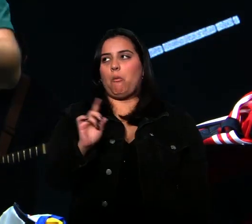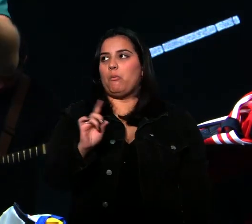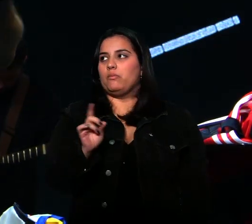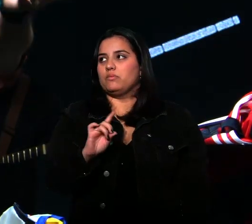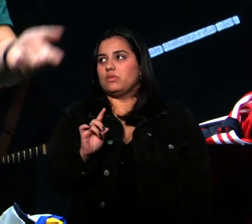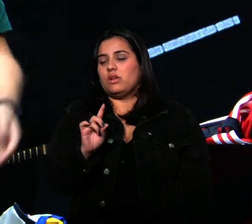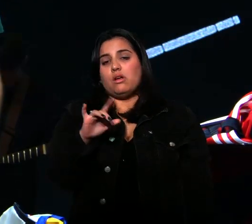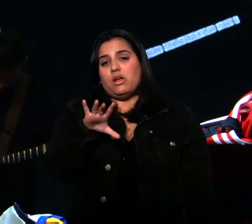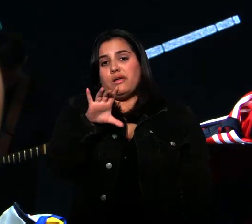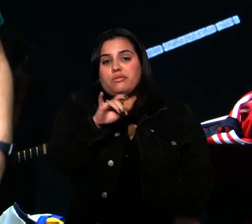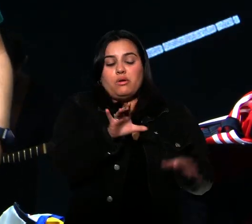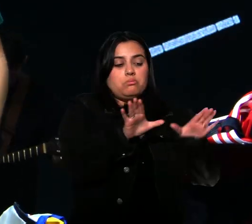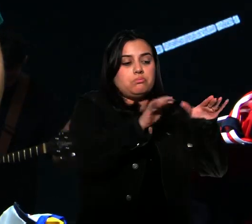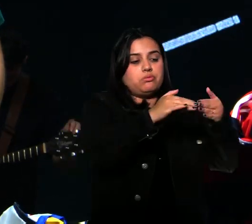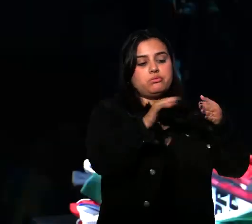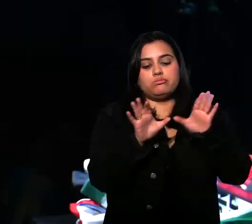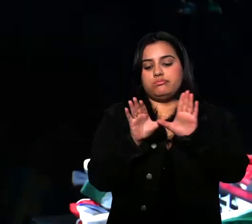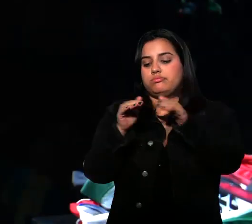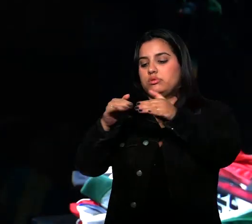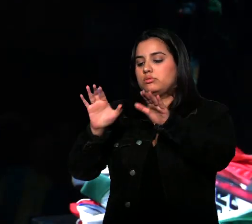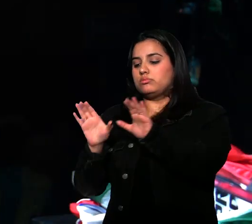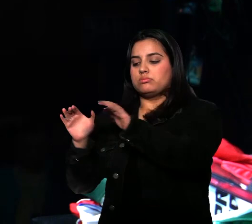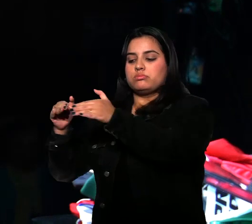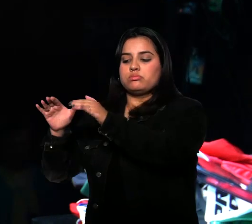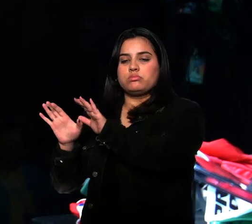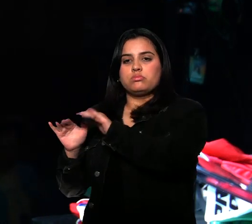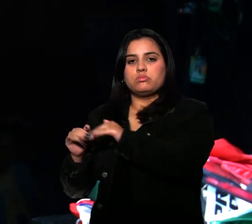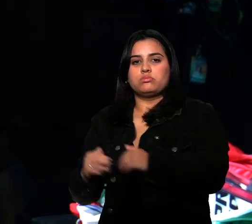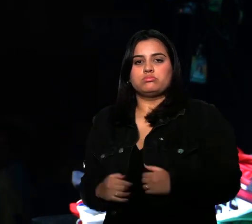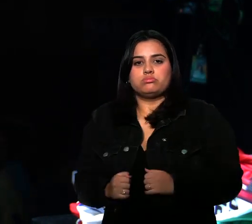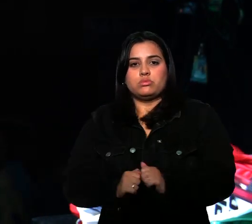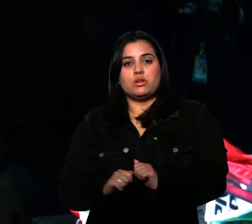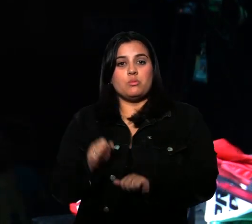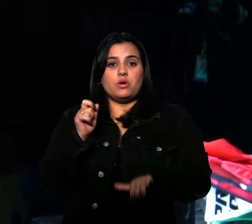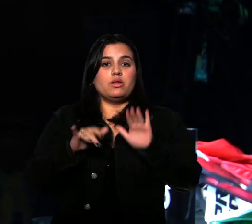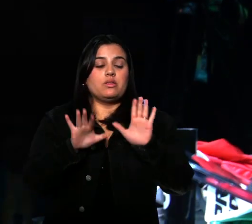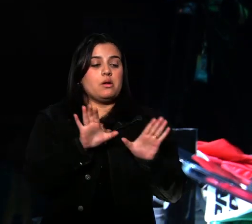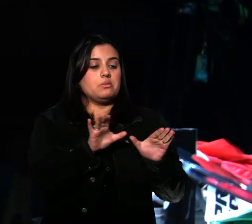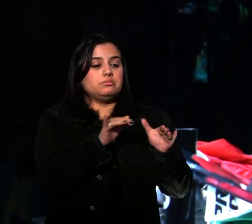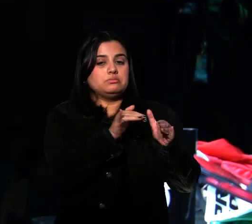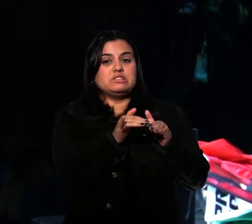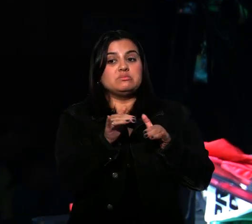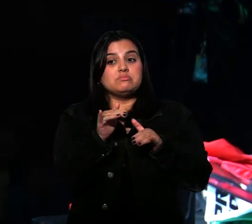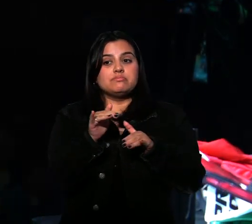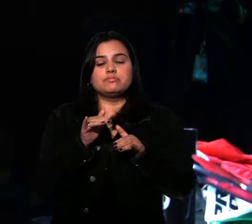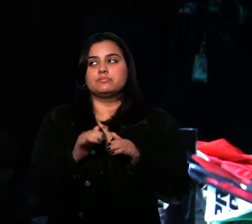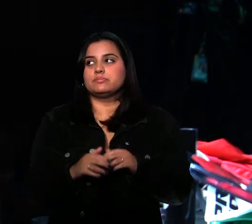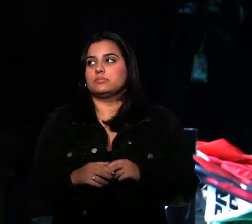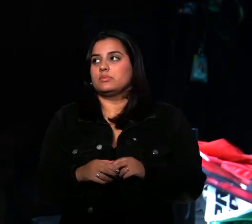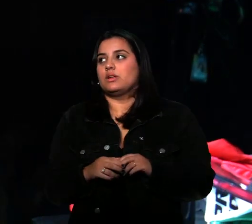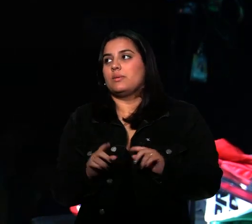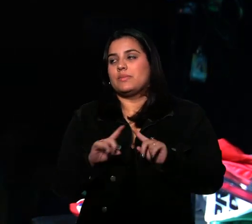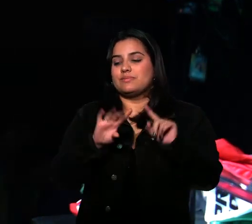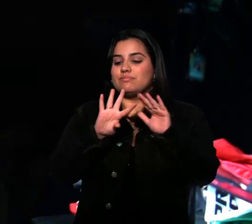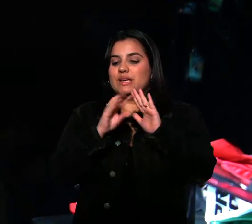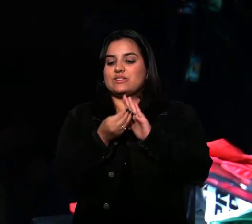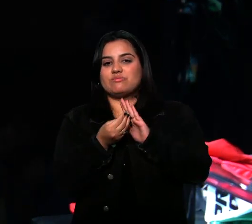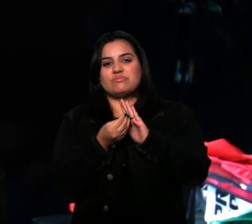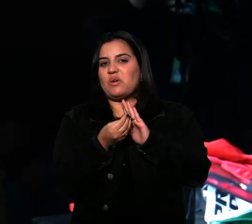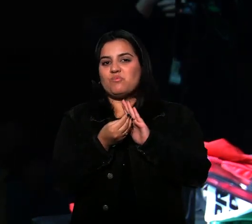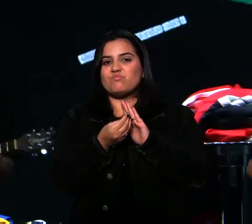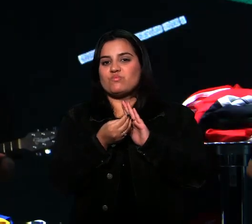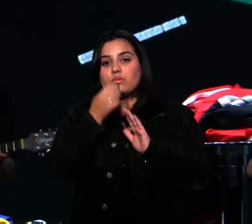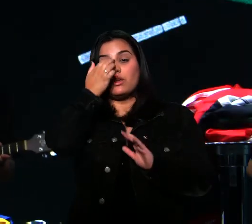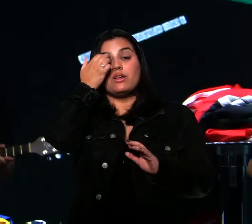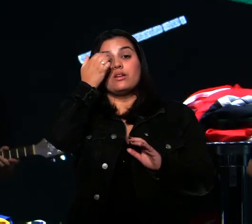É um conjunto de times. Pode ser até a seleção do Brasileirão, mas não é uma igreja.